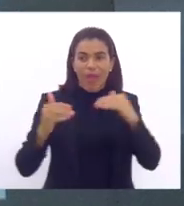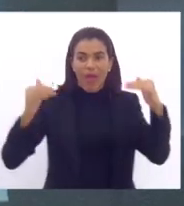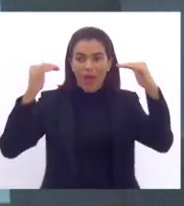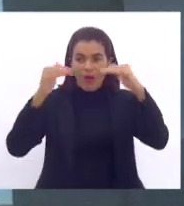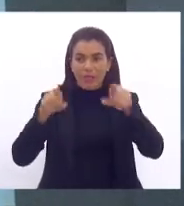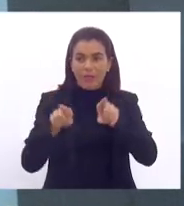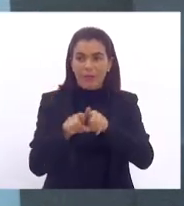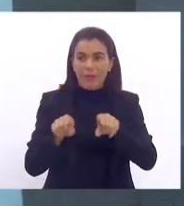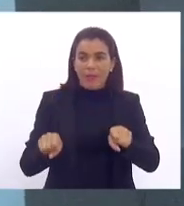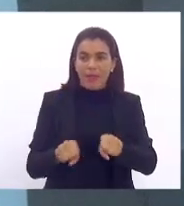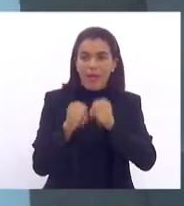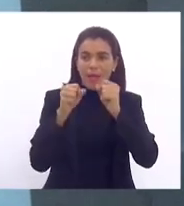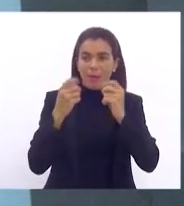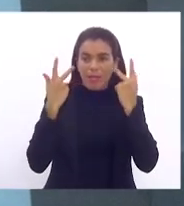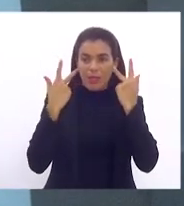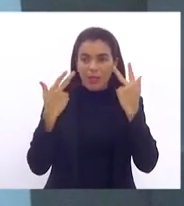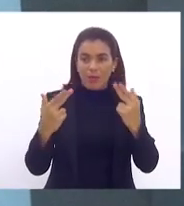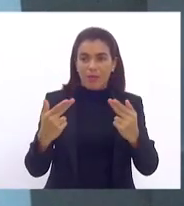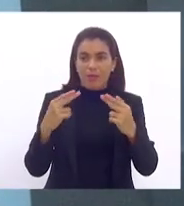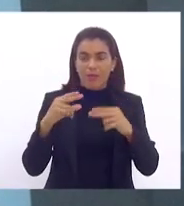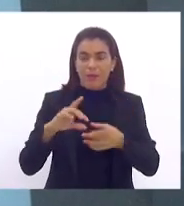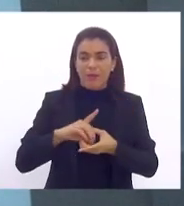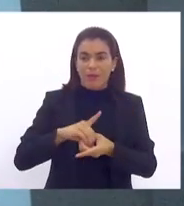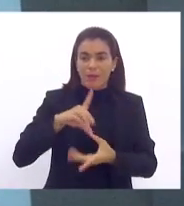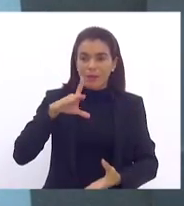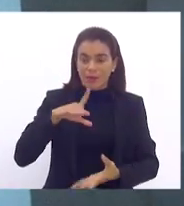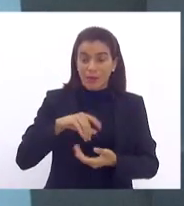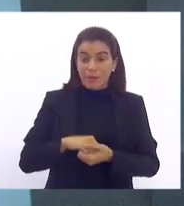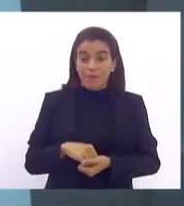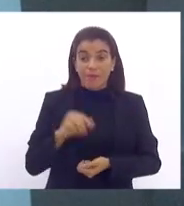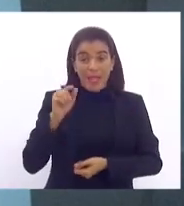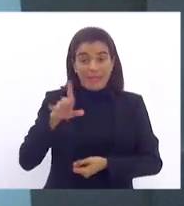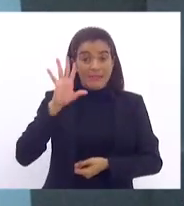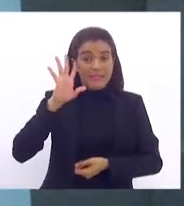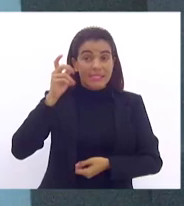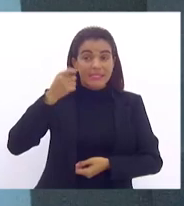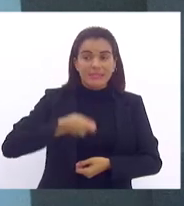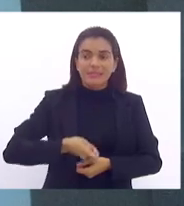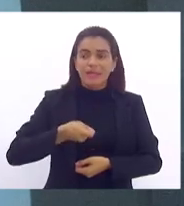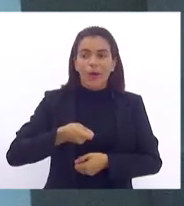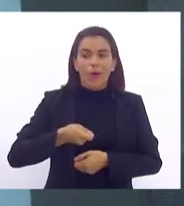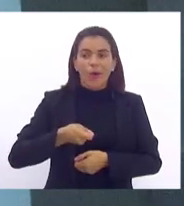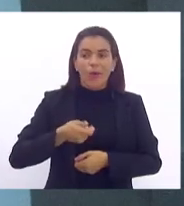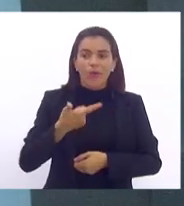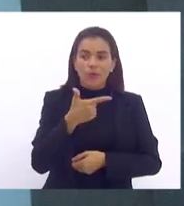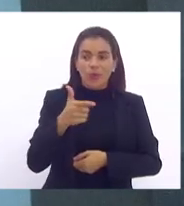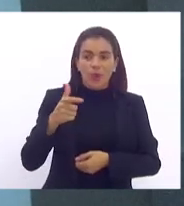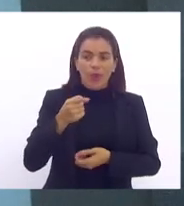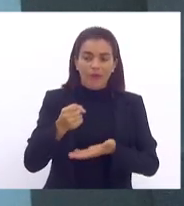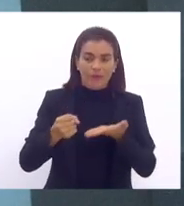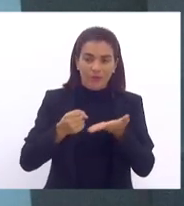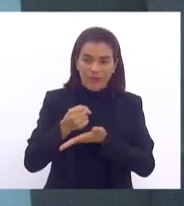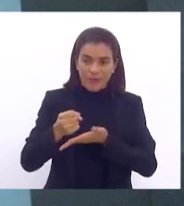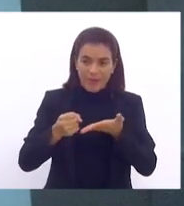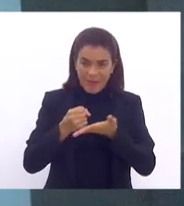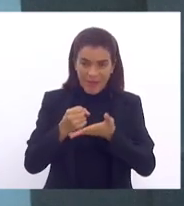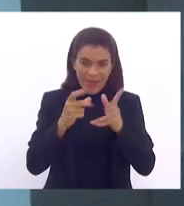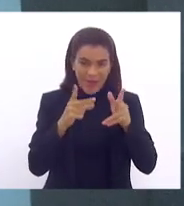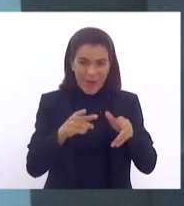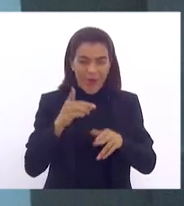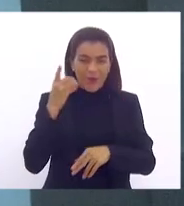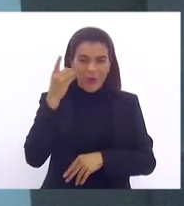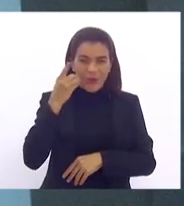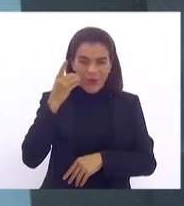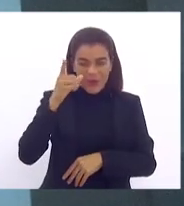normalidade ional e democrática eh essa decisão então ela não fundamentou Como dizia Dr Luiz Paulo né como su